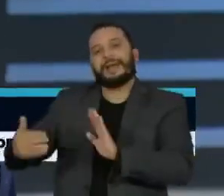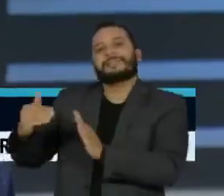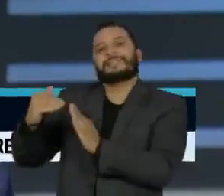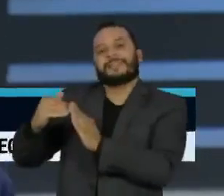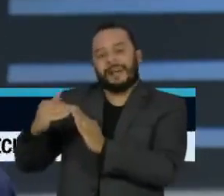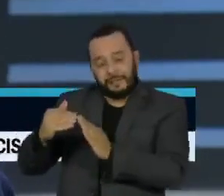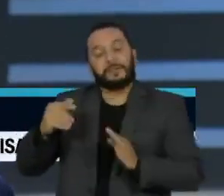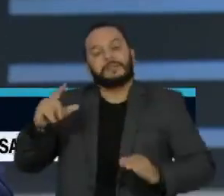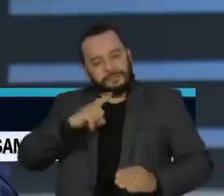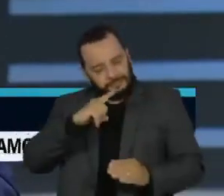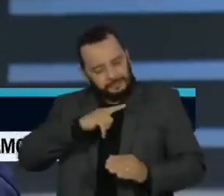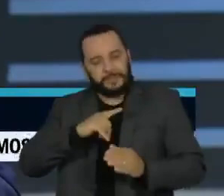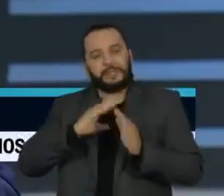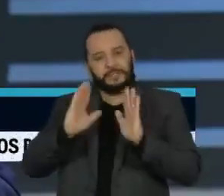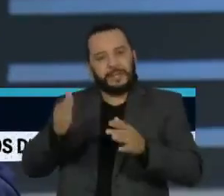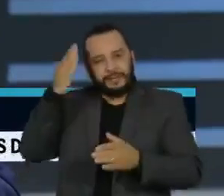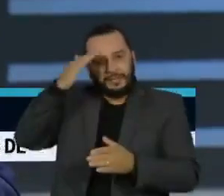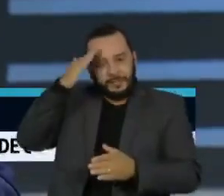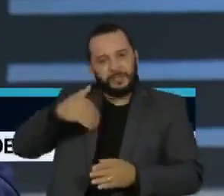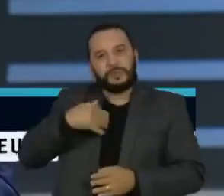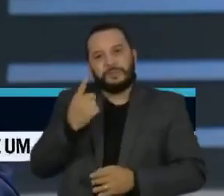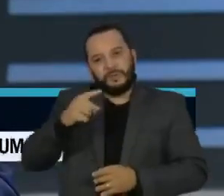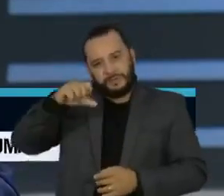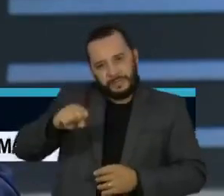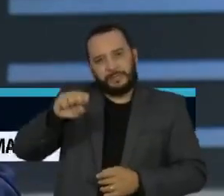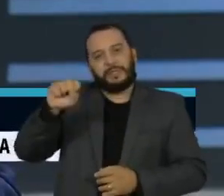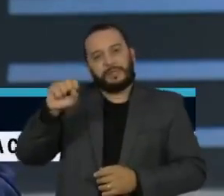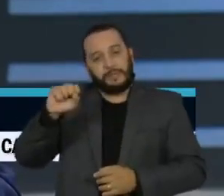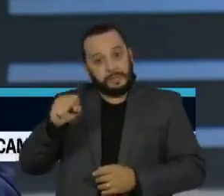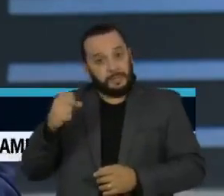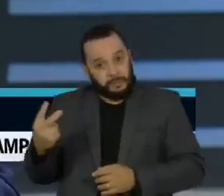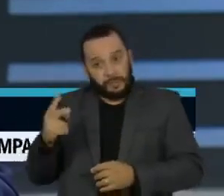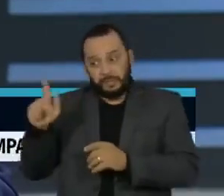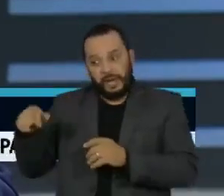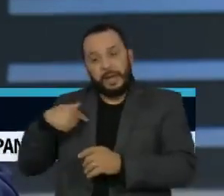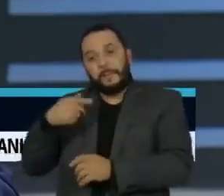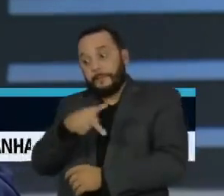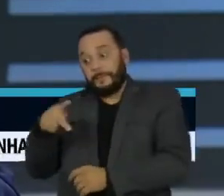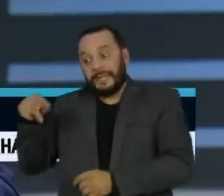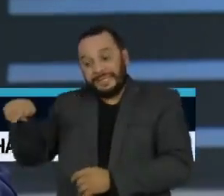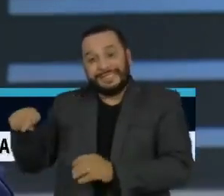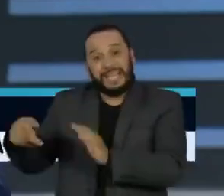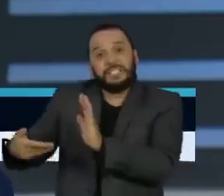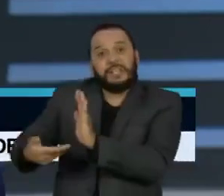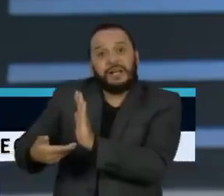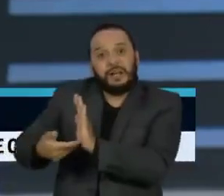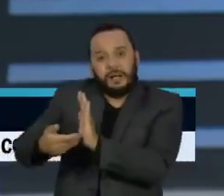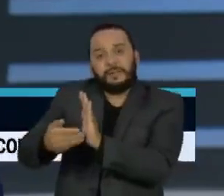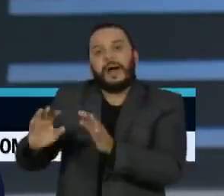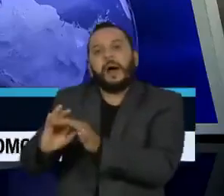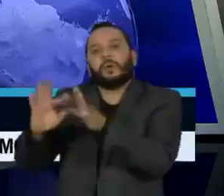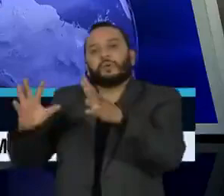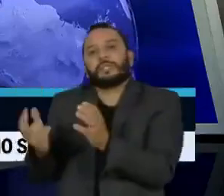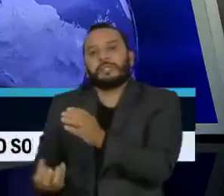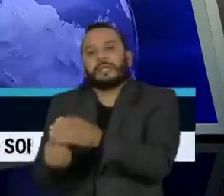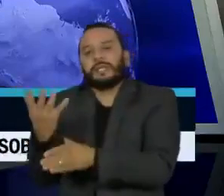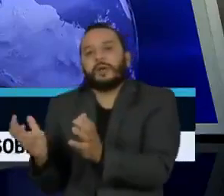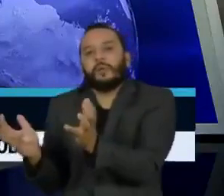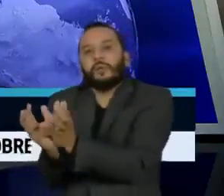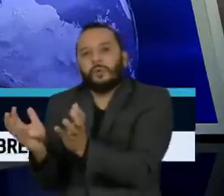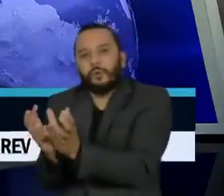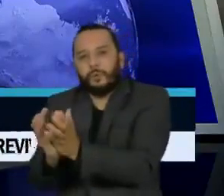1992 2016 é o presidente da Câmara é que queria autoriza a comissão comissão é criada